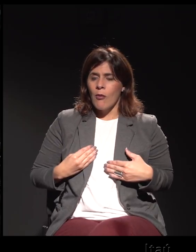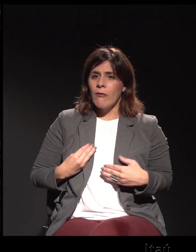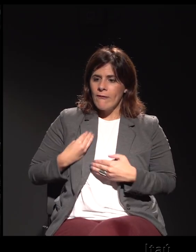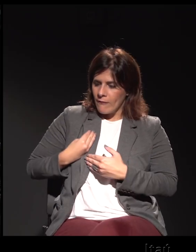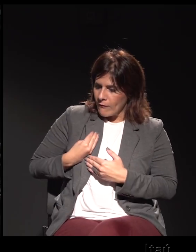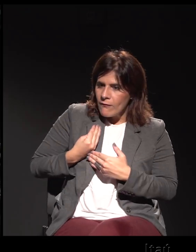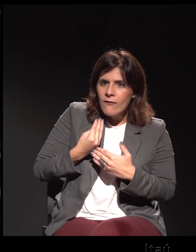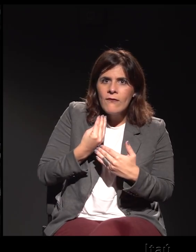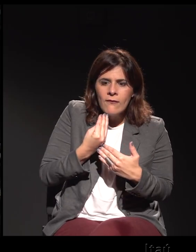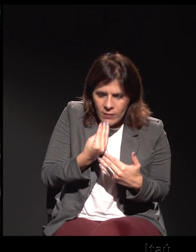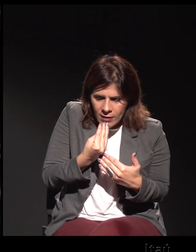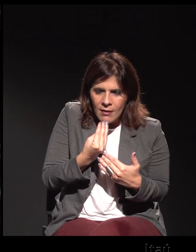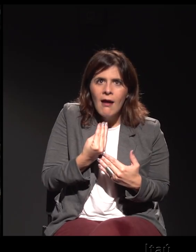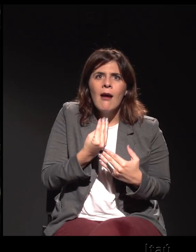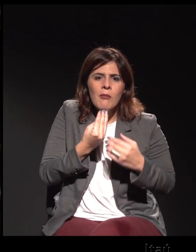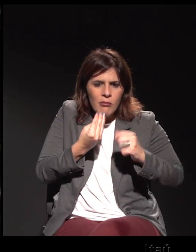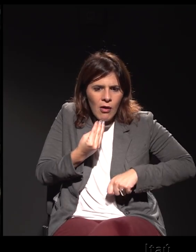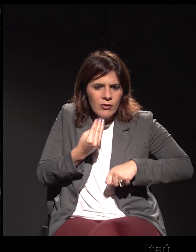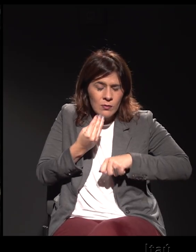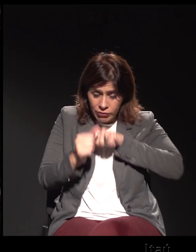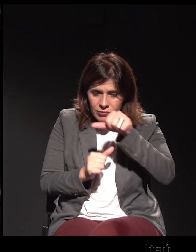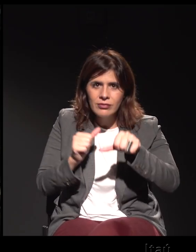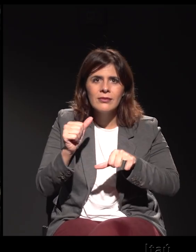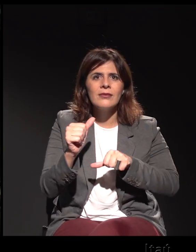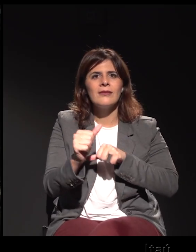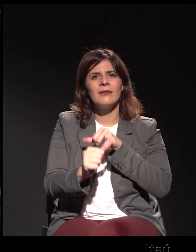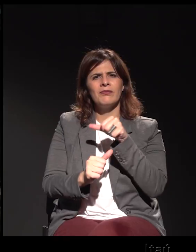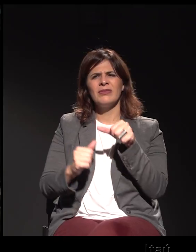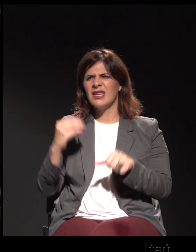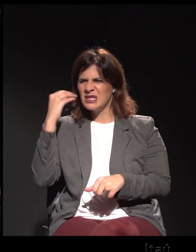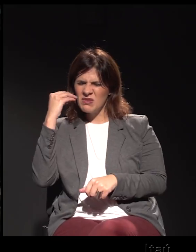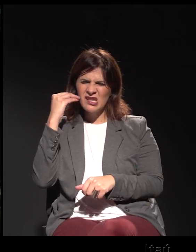ato, a gente pode transformar essa experiência que é